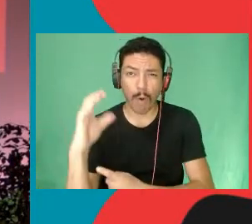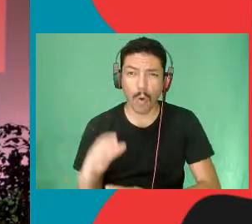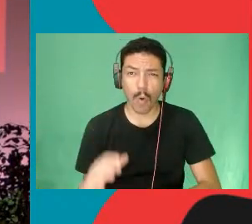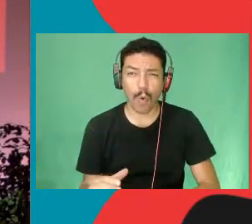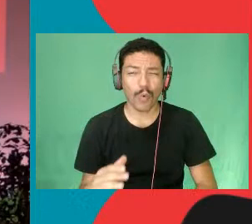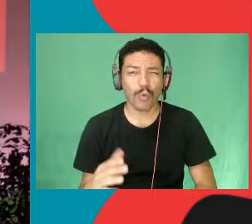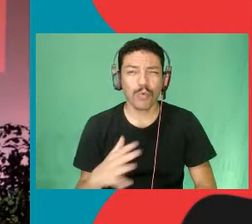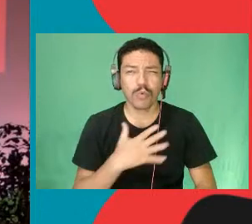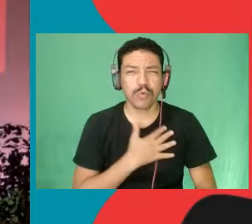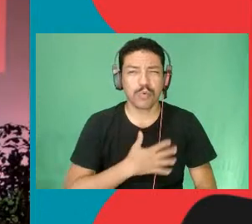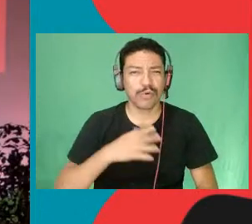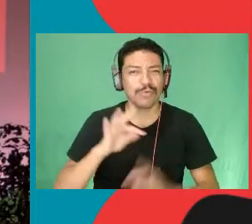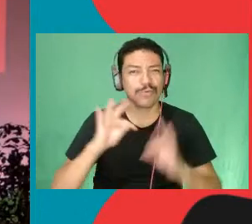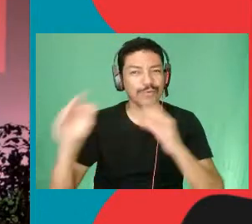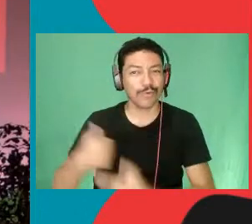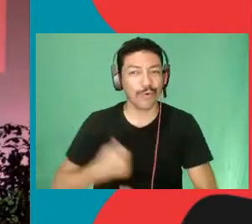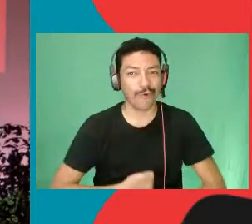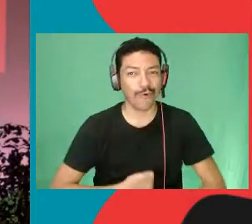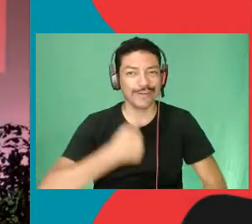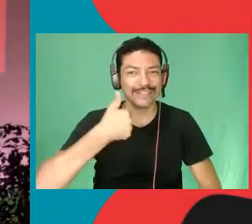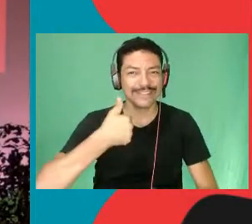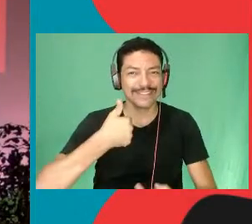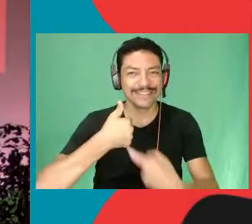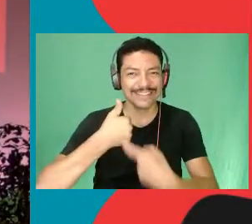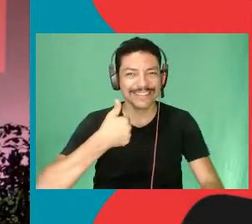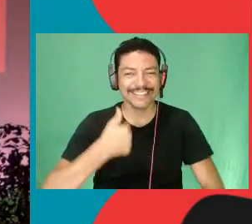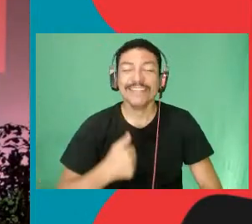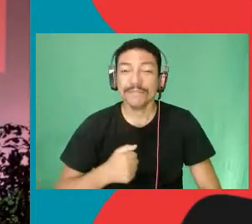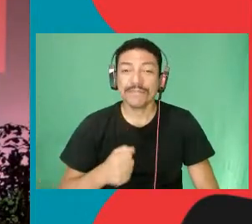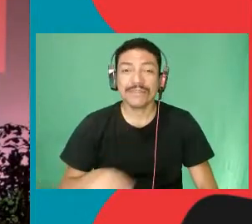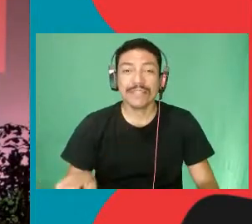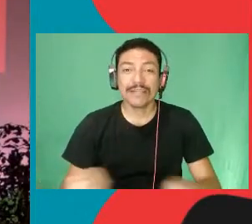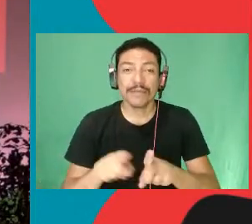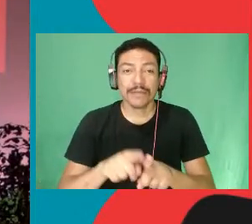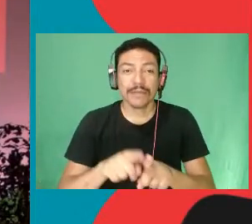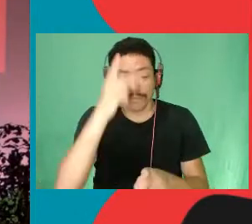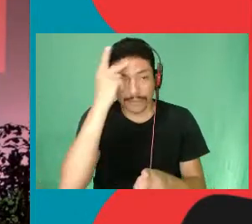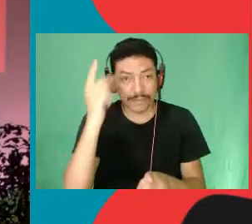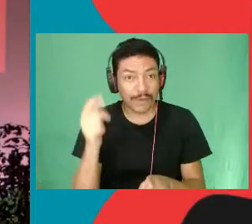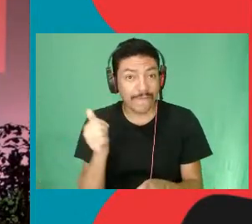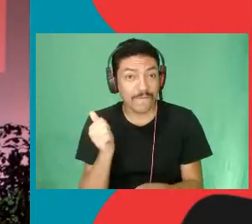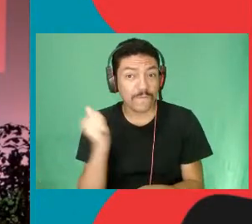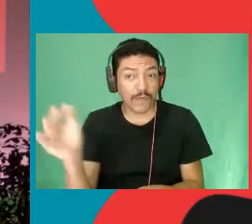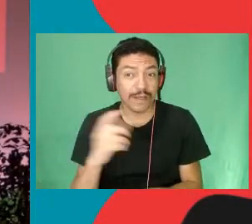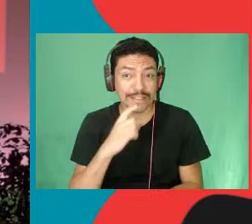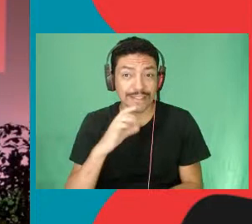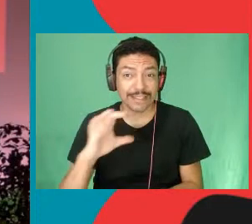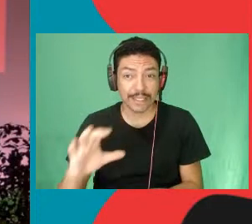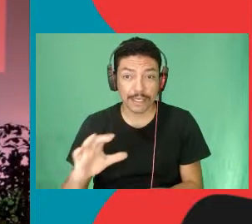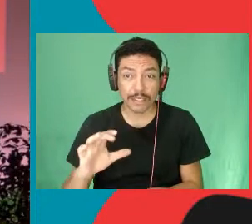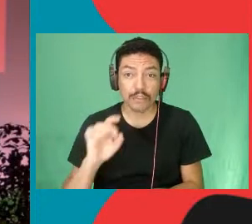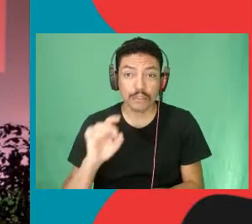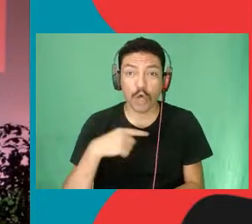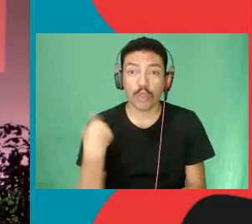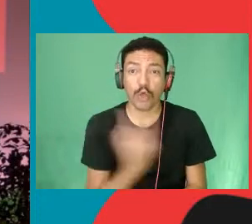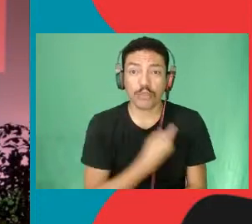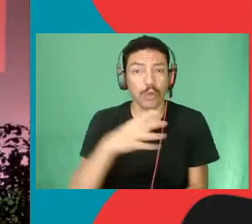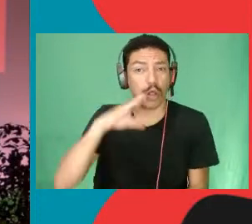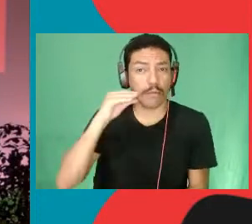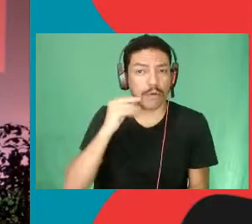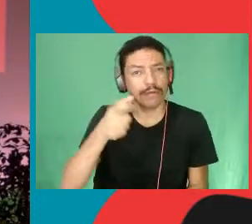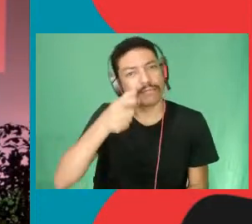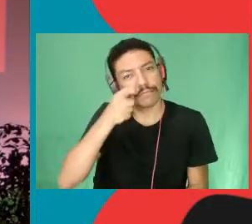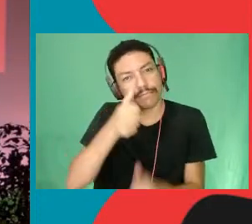curtindo super o evento. Já vi também que tem pessoas que estão fora da CIT, não são só as nossas colaboradoras que estão nos